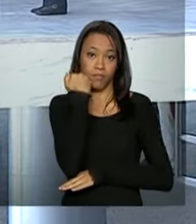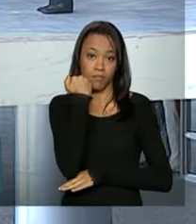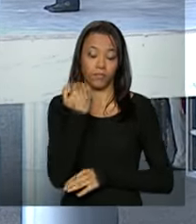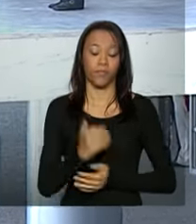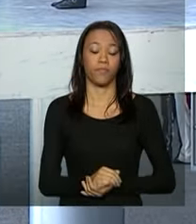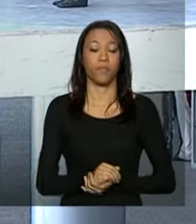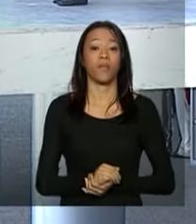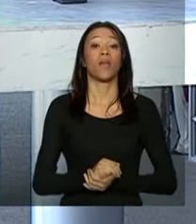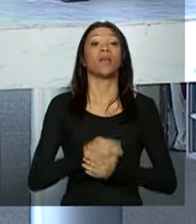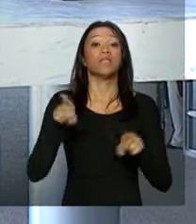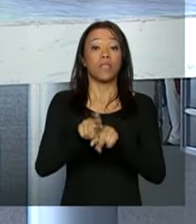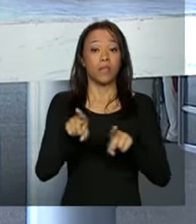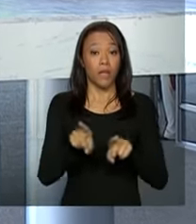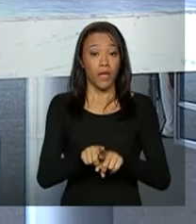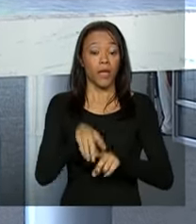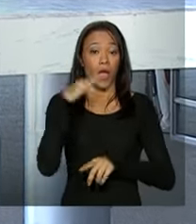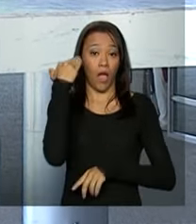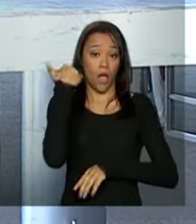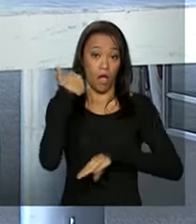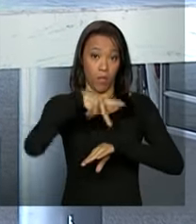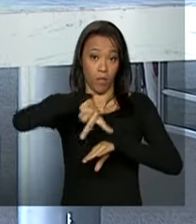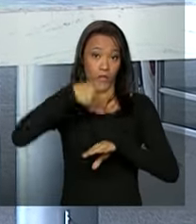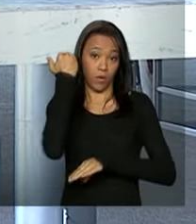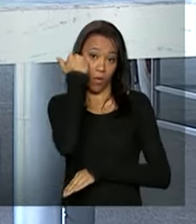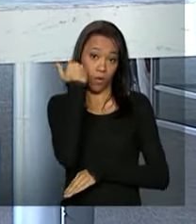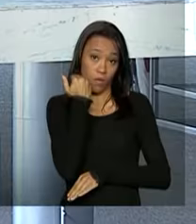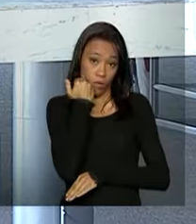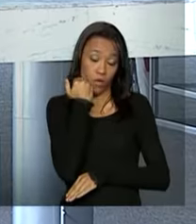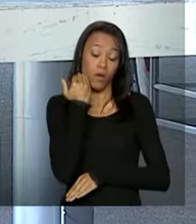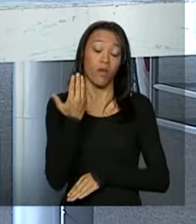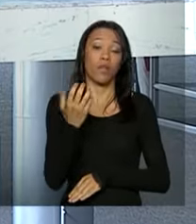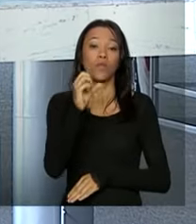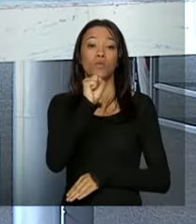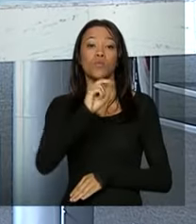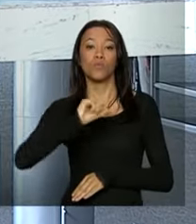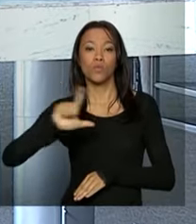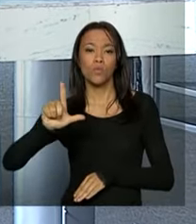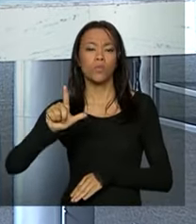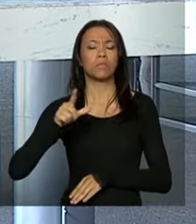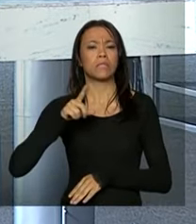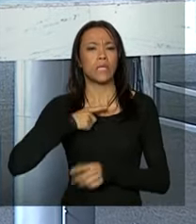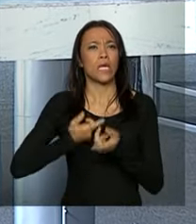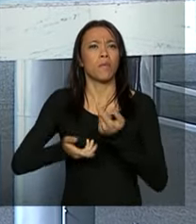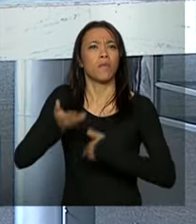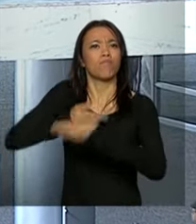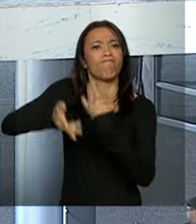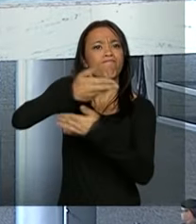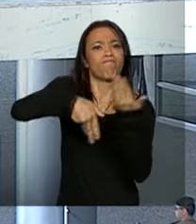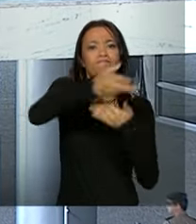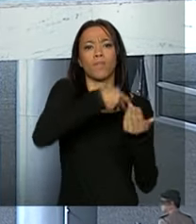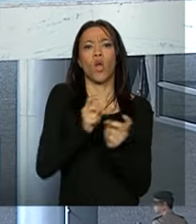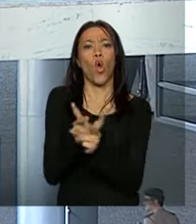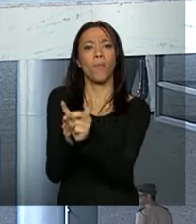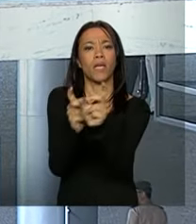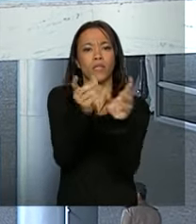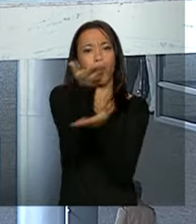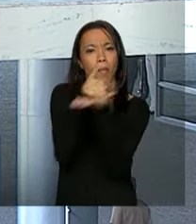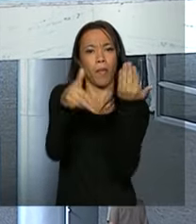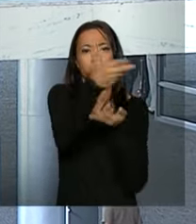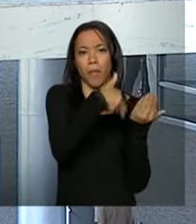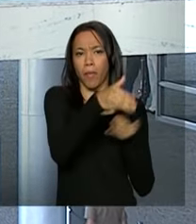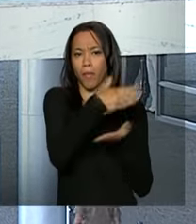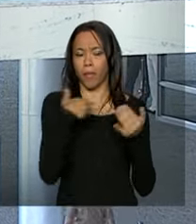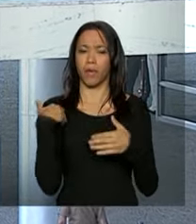A Coreia do Sul também se transformou em importante parceiro comercial e vários países latino-americanos nas últimas duas